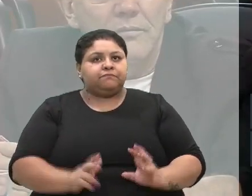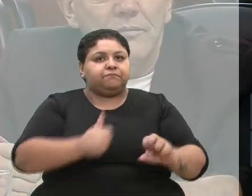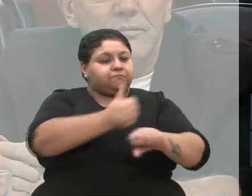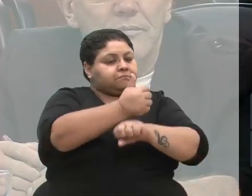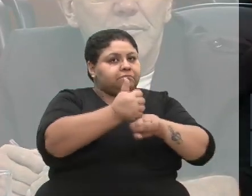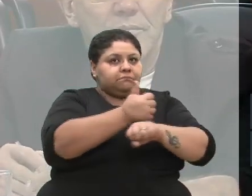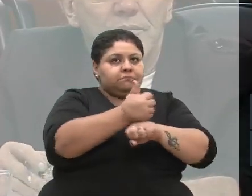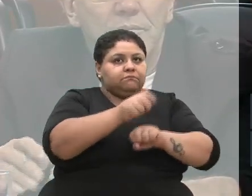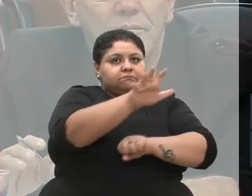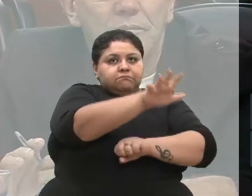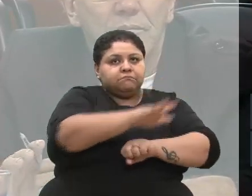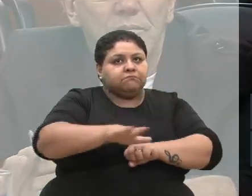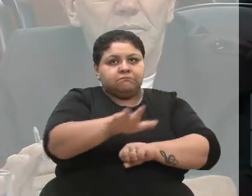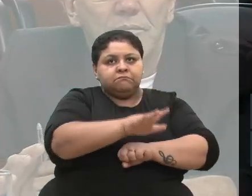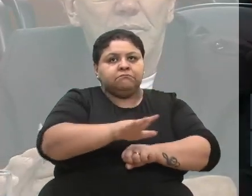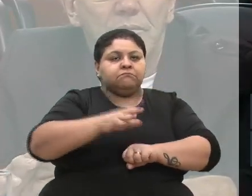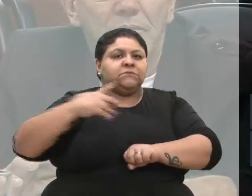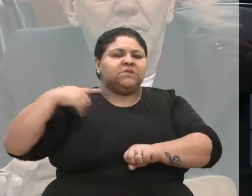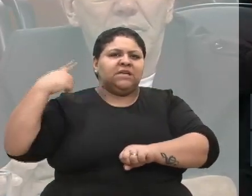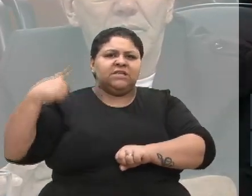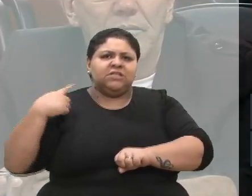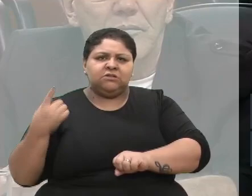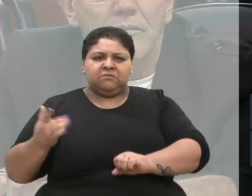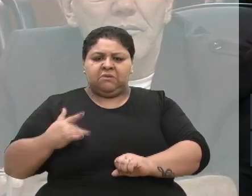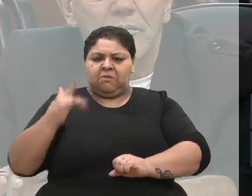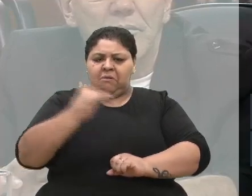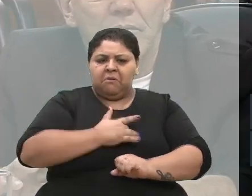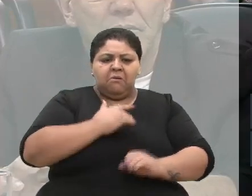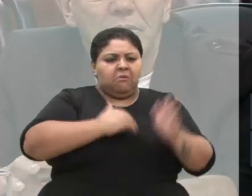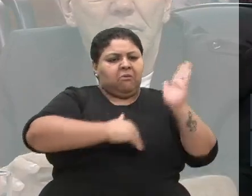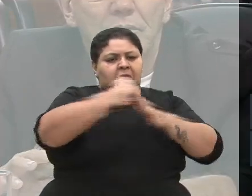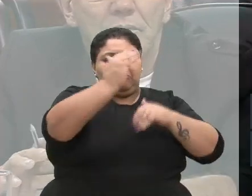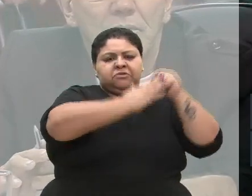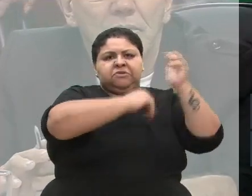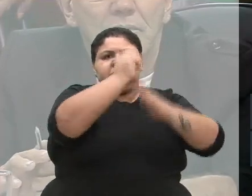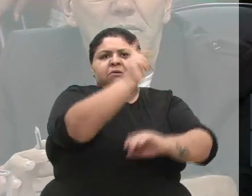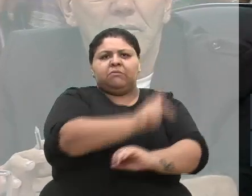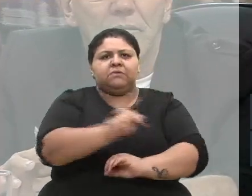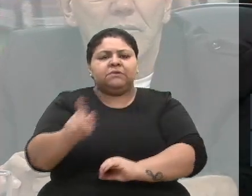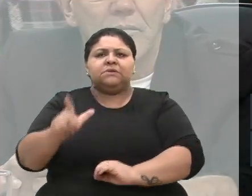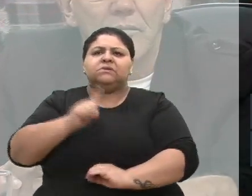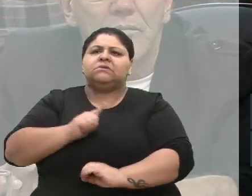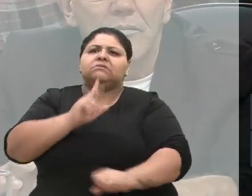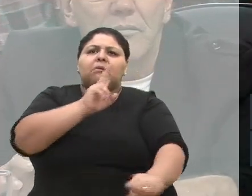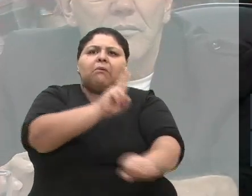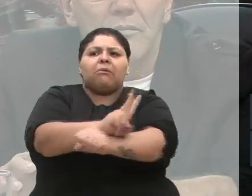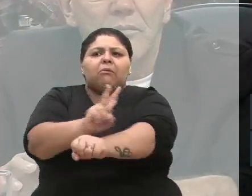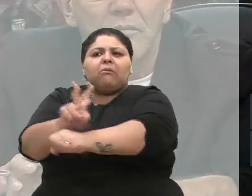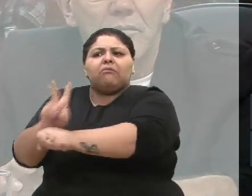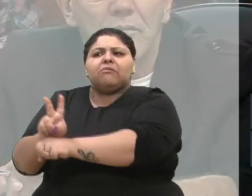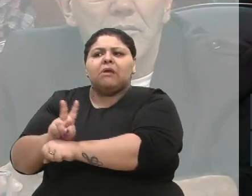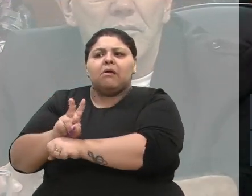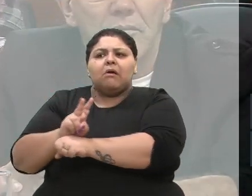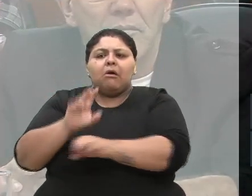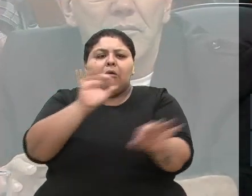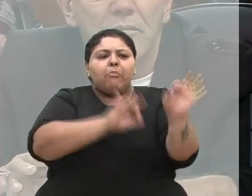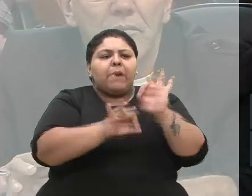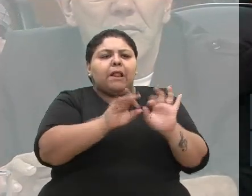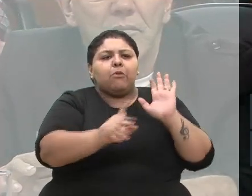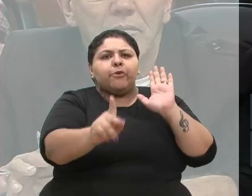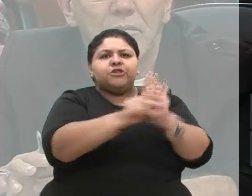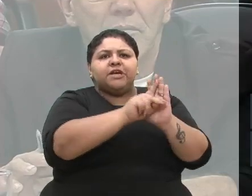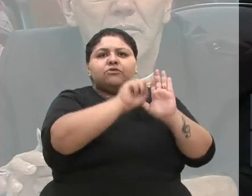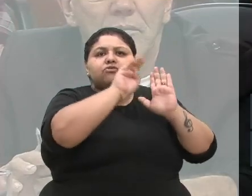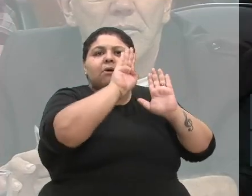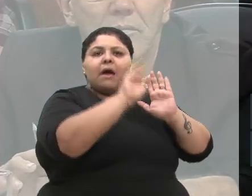área advocacia, da medicina, da construção, professores, nós temos que tratar eles como plano A, saindo da barriga da mamãe, já